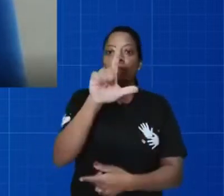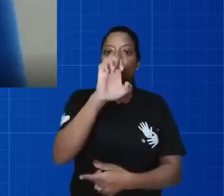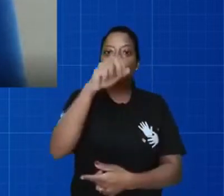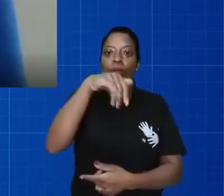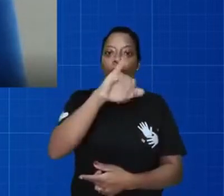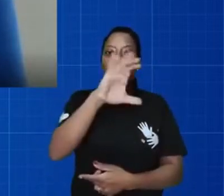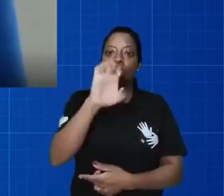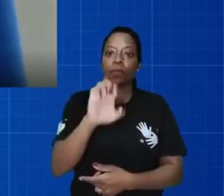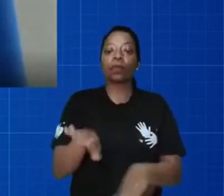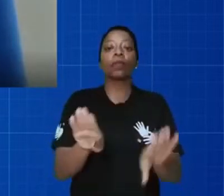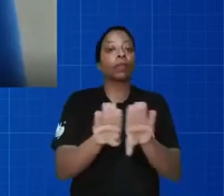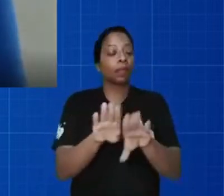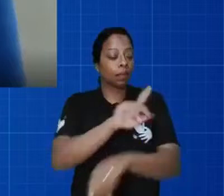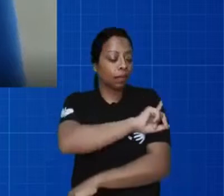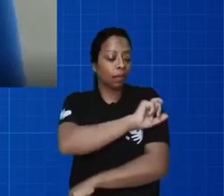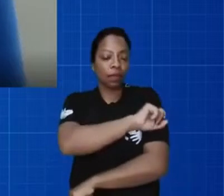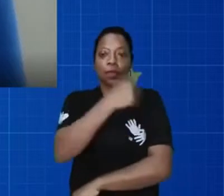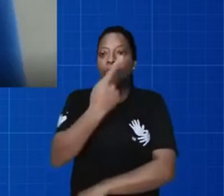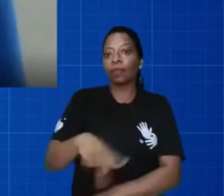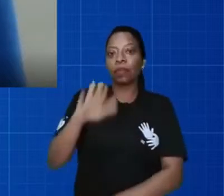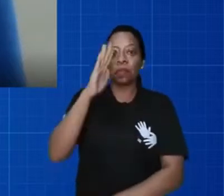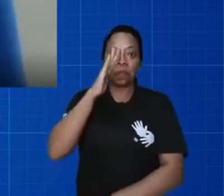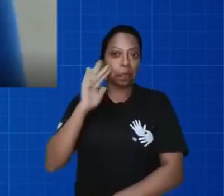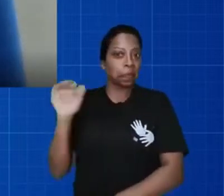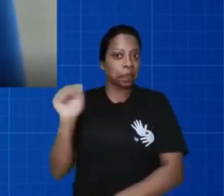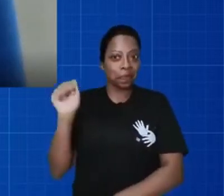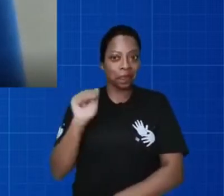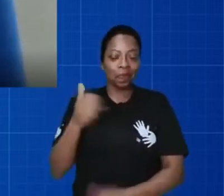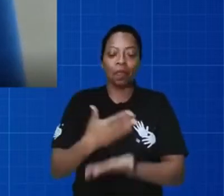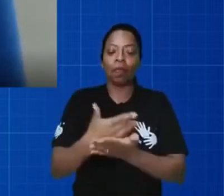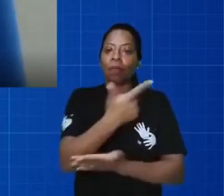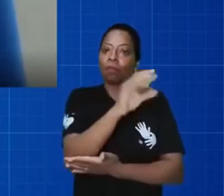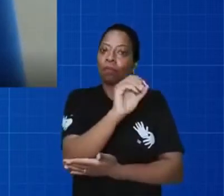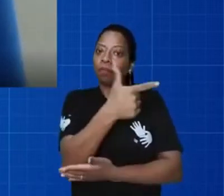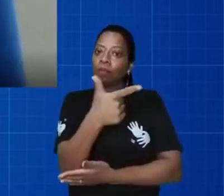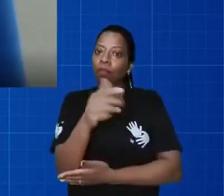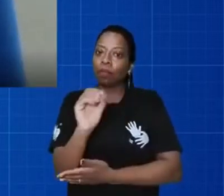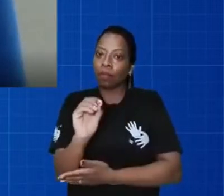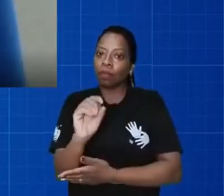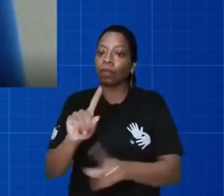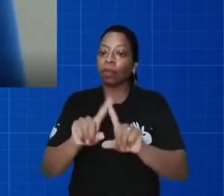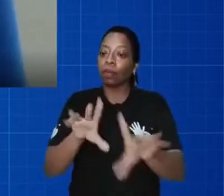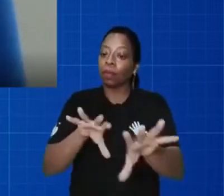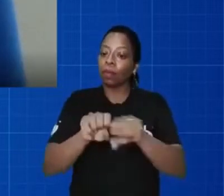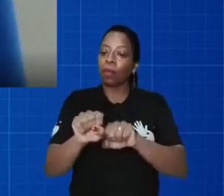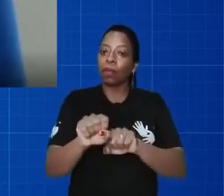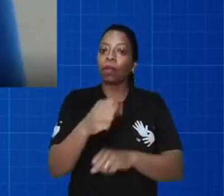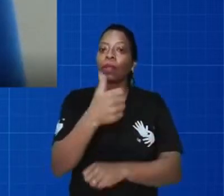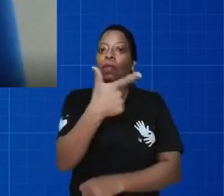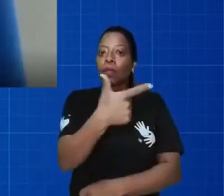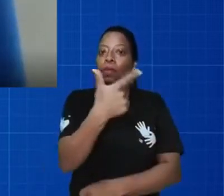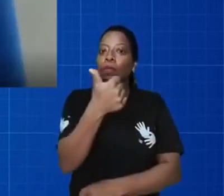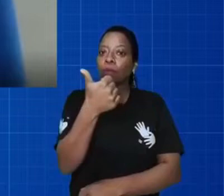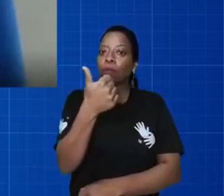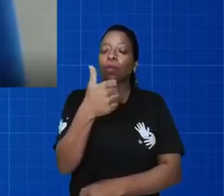da Silva, que é enfermeira da Secretaria Municipal de Araucária, desde 2020, formada em 2014 pela PUC